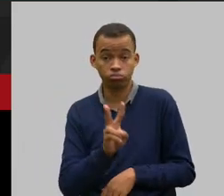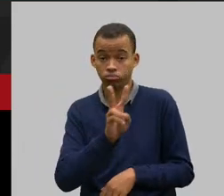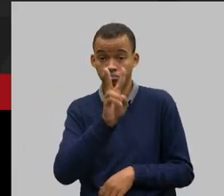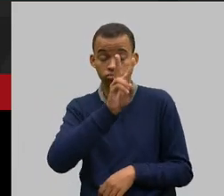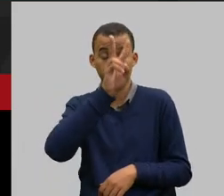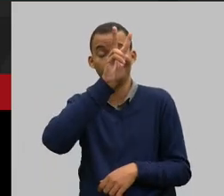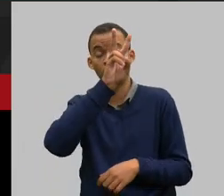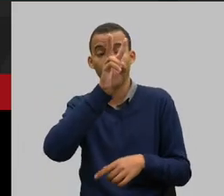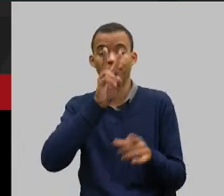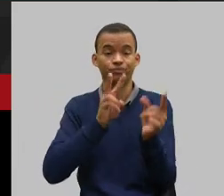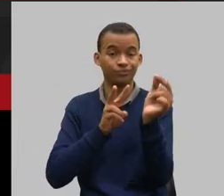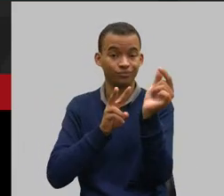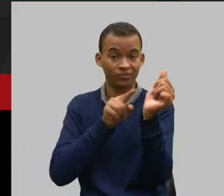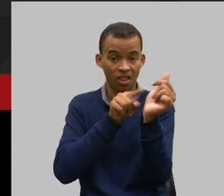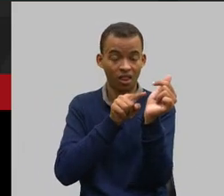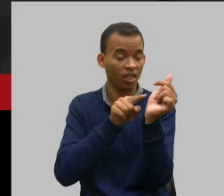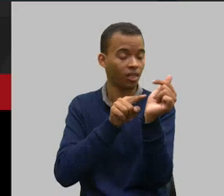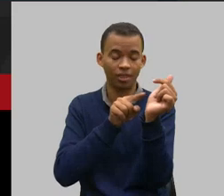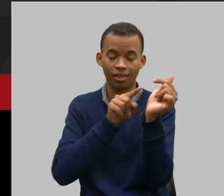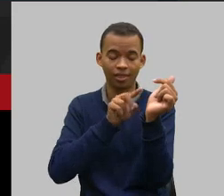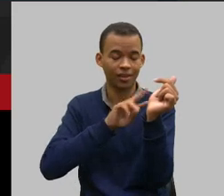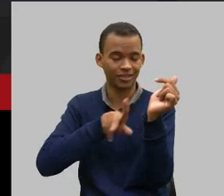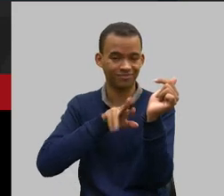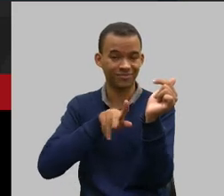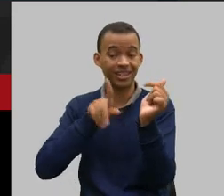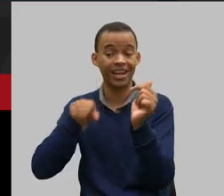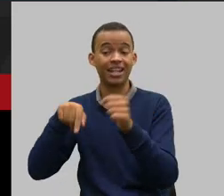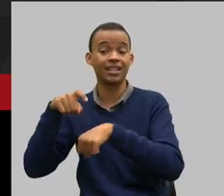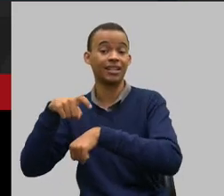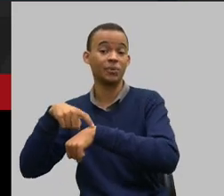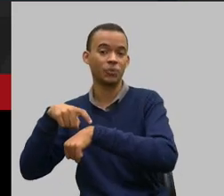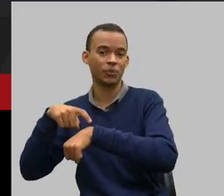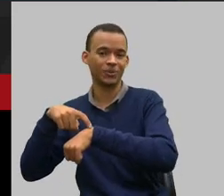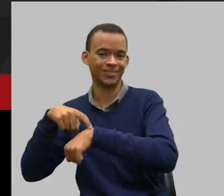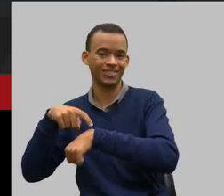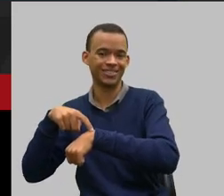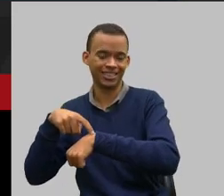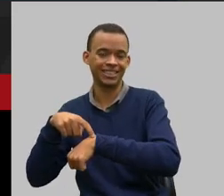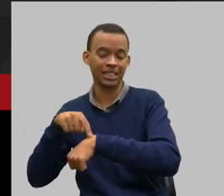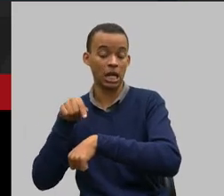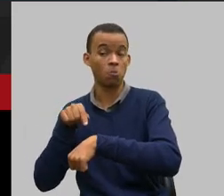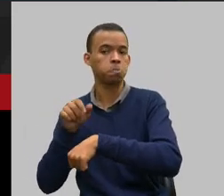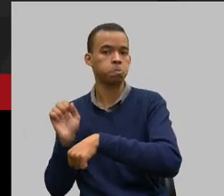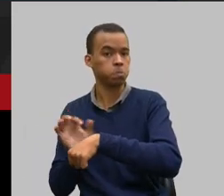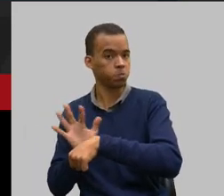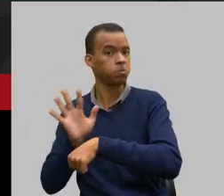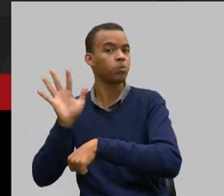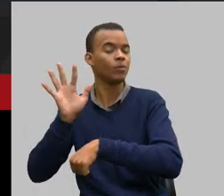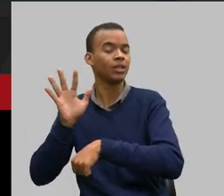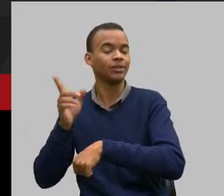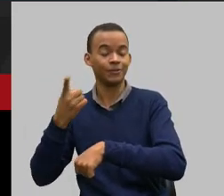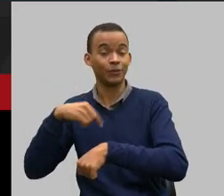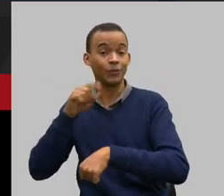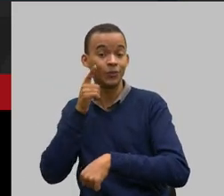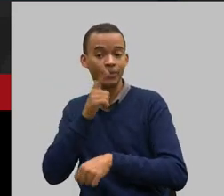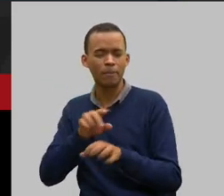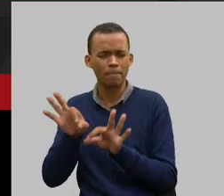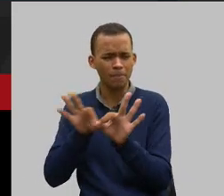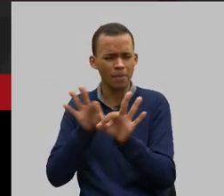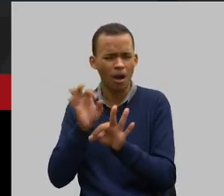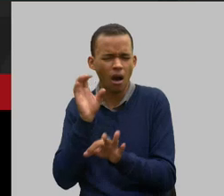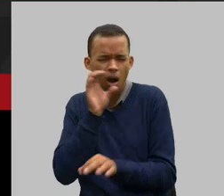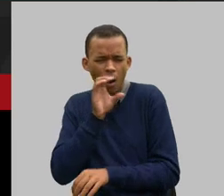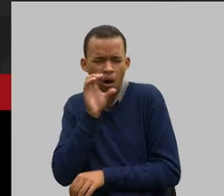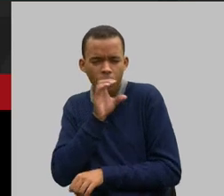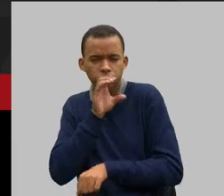tempo e quando a gente automatiza com responsabilidade vários desses processos